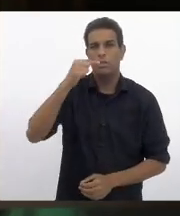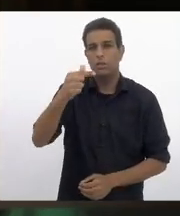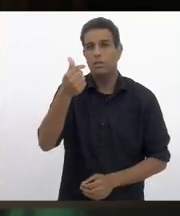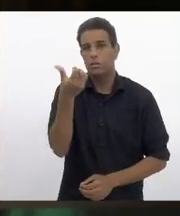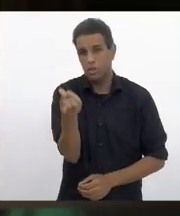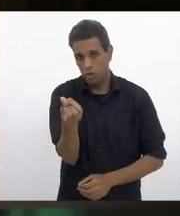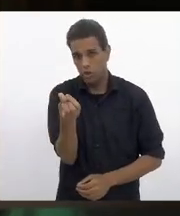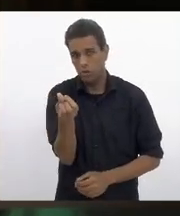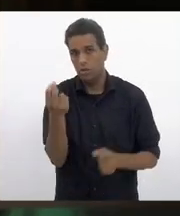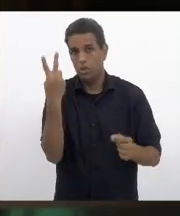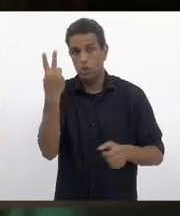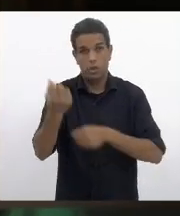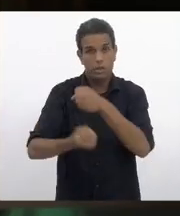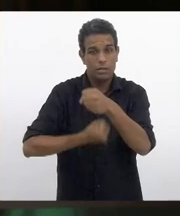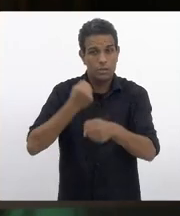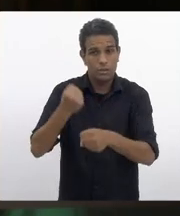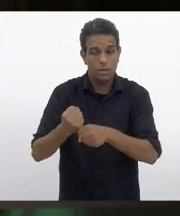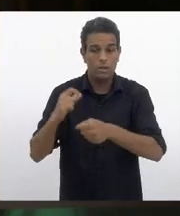quando eu tinha exatamente 2 anos.